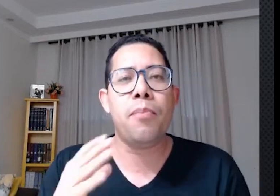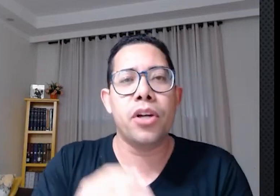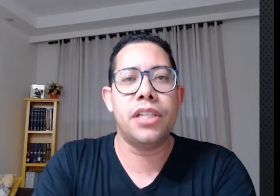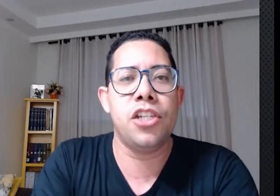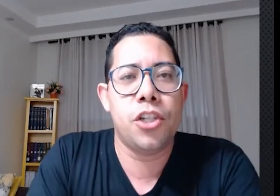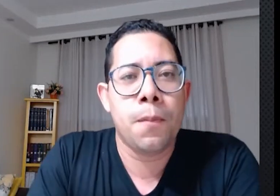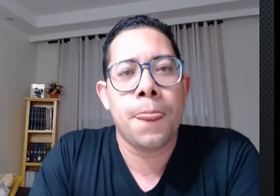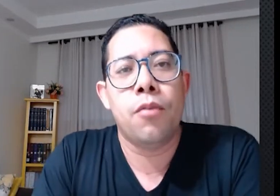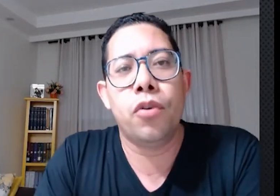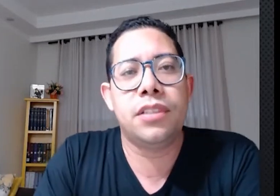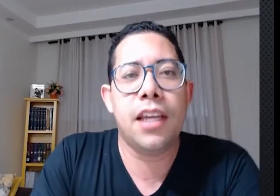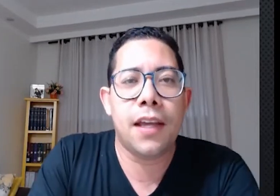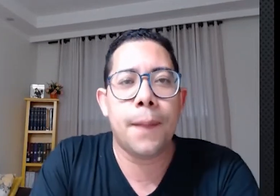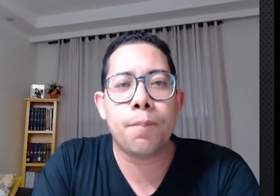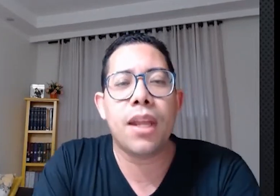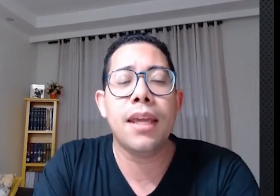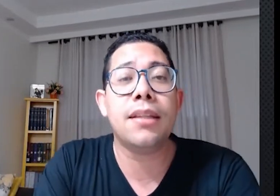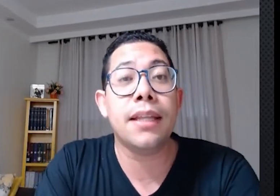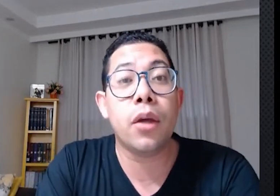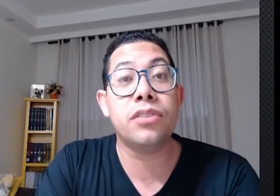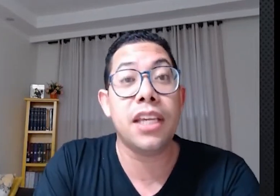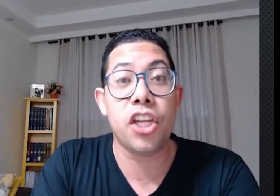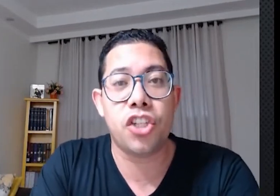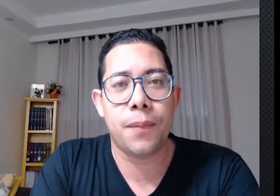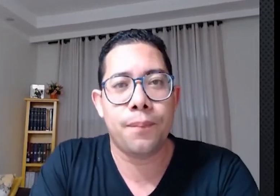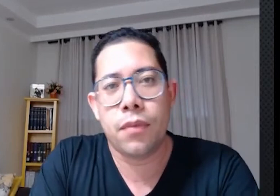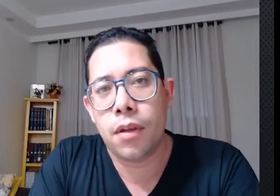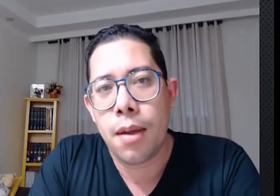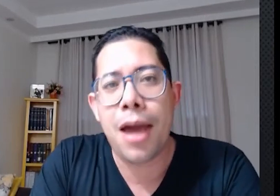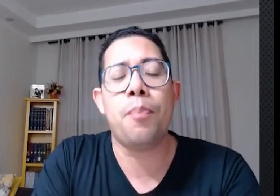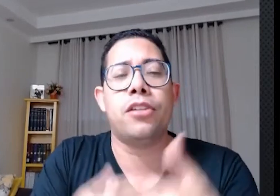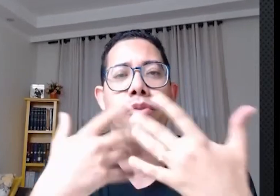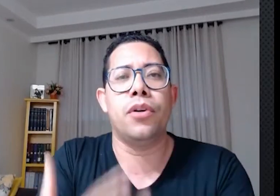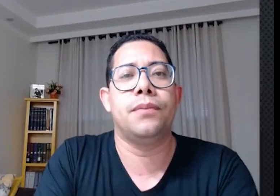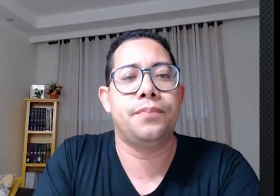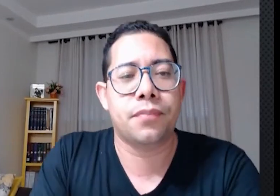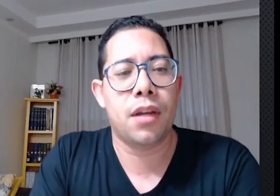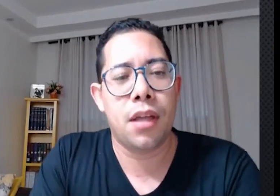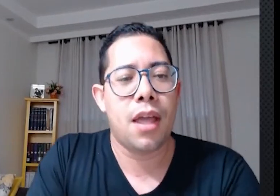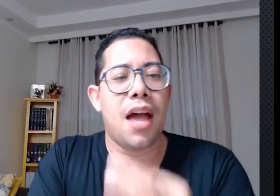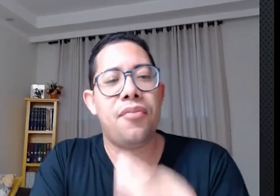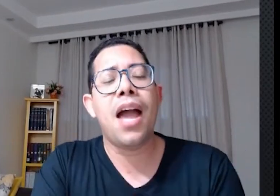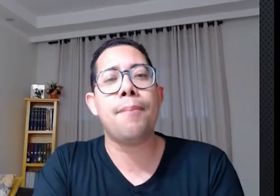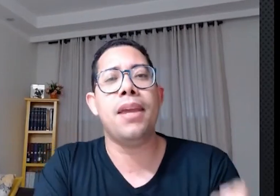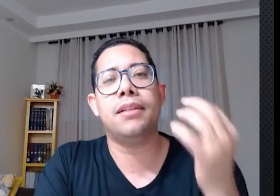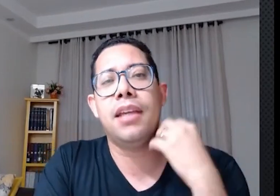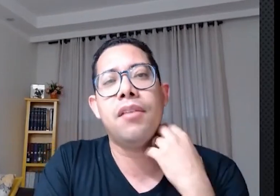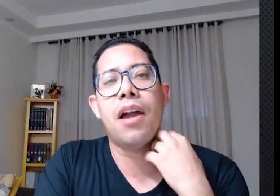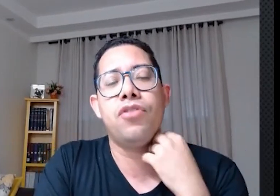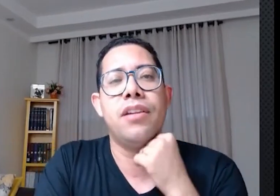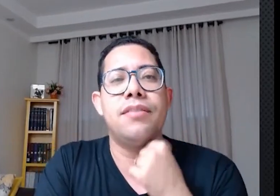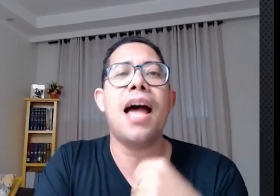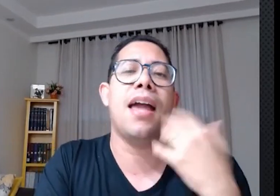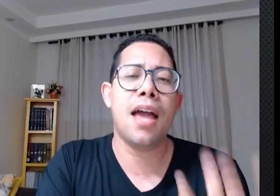Mas é importante você entender o seguinte: para o pastor, a ferramenta que